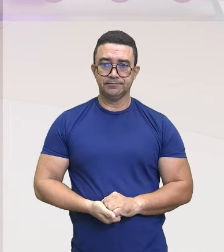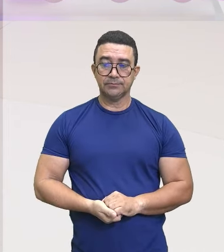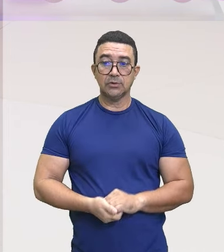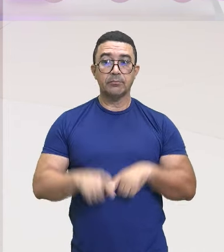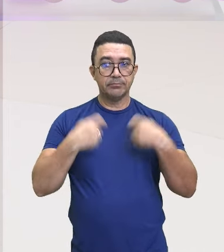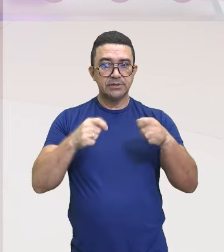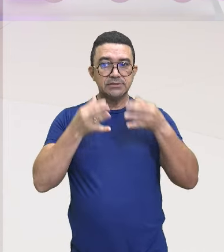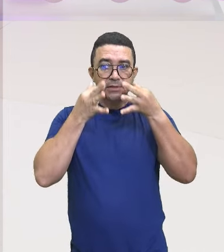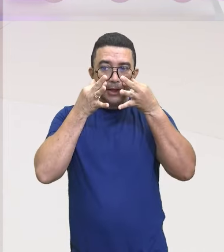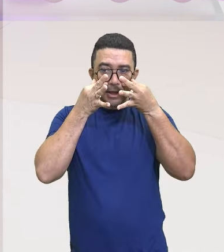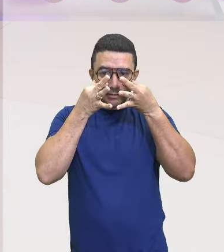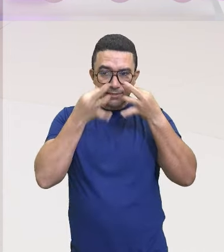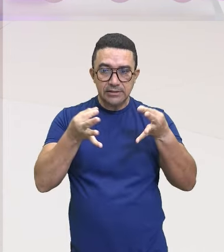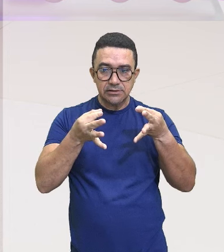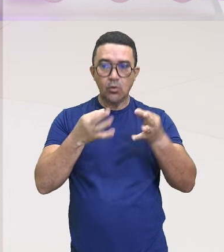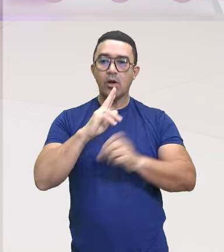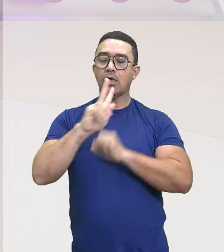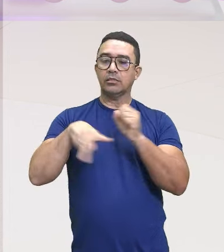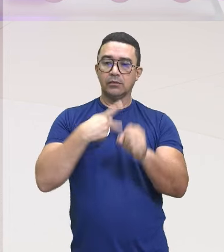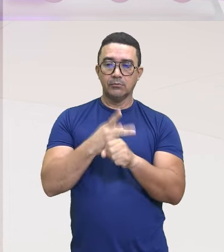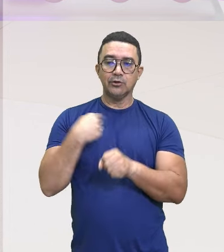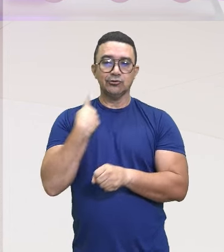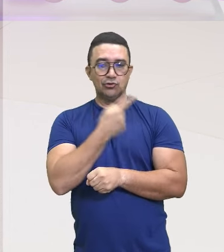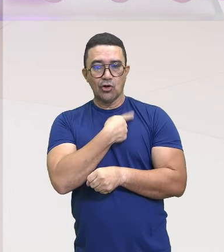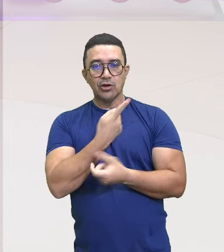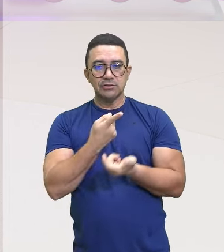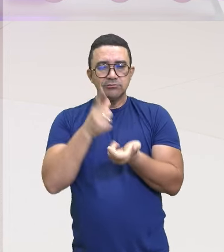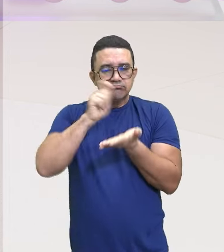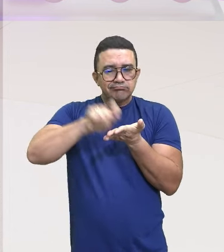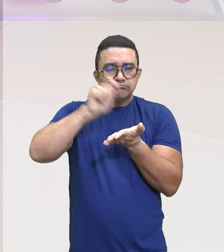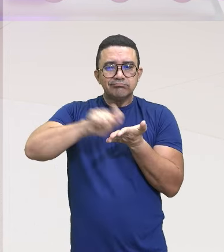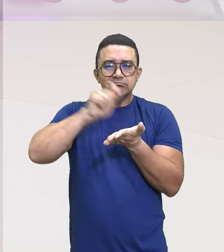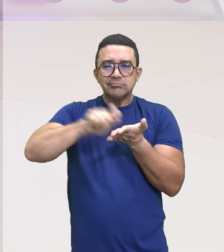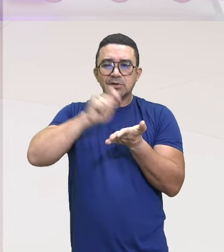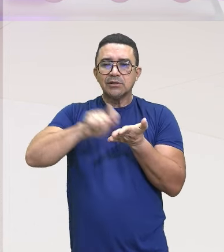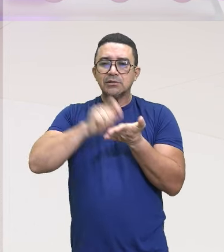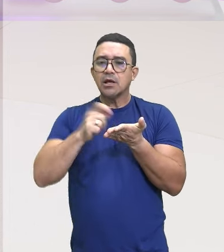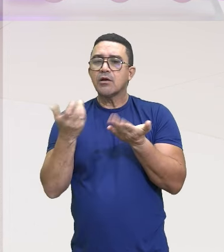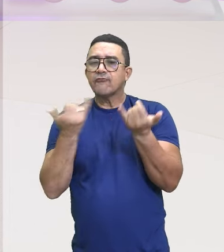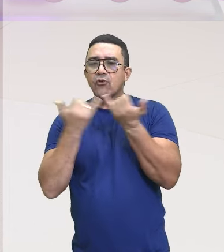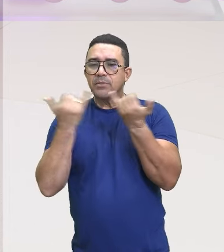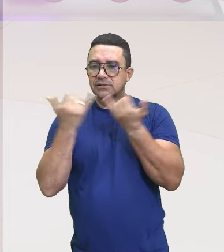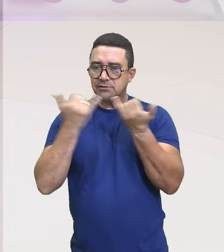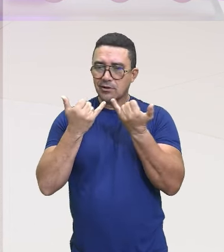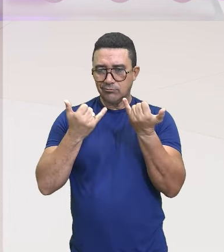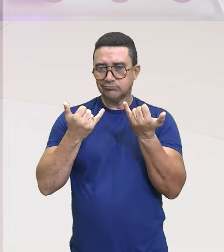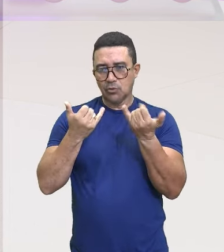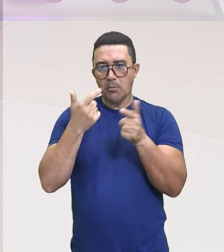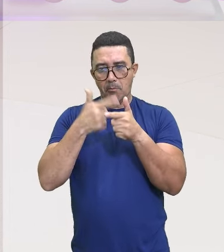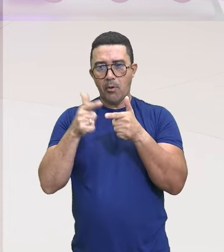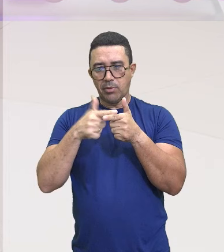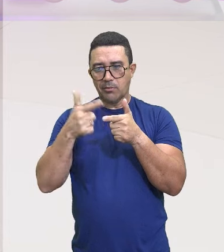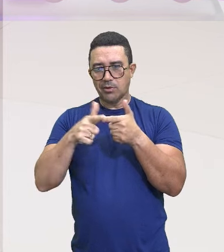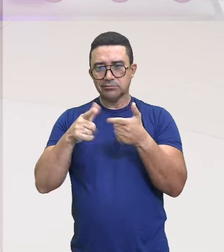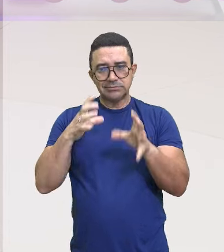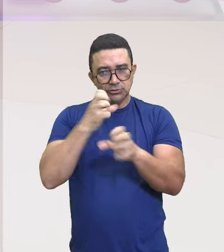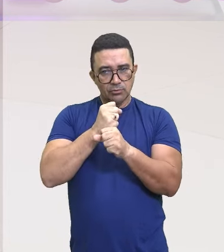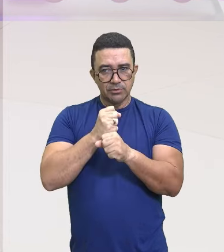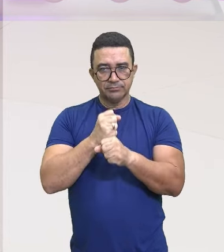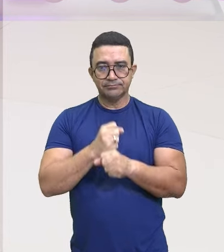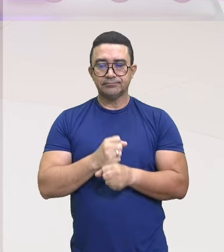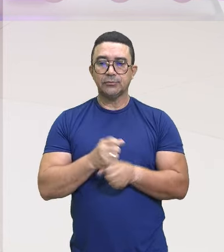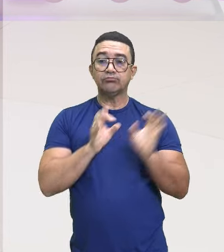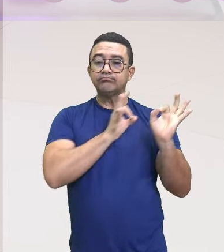muita atenção para que depois a gente faça aí as anotações dos dados de um problema. Então, observe o nosso